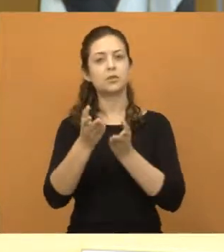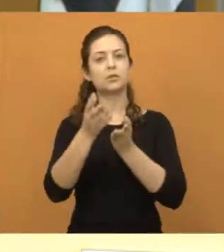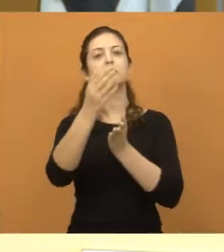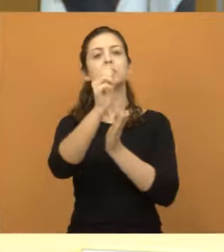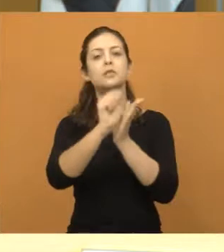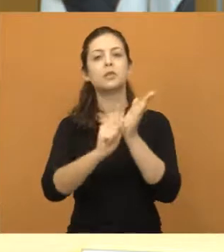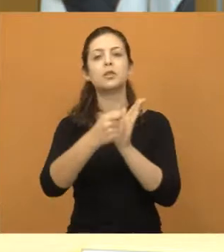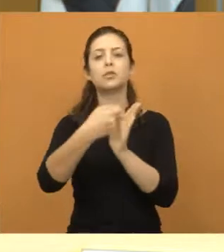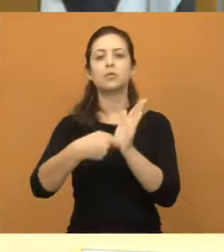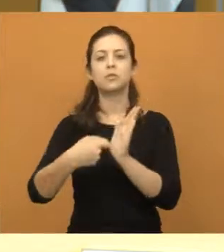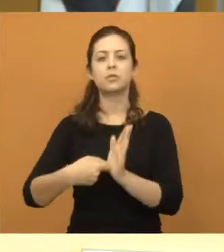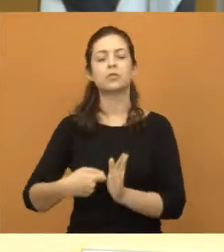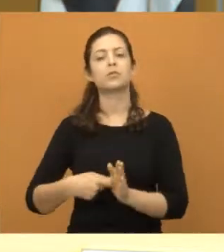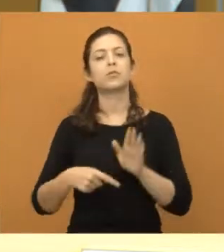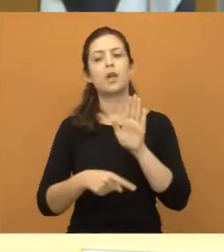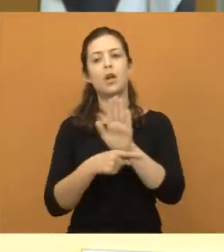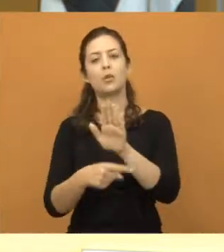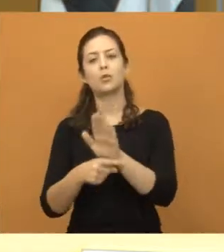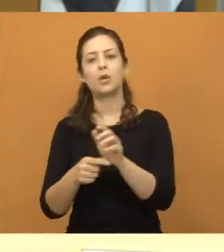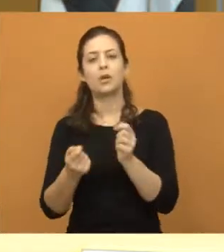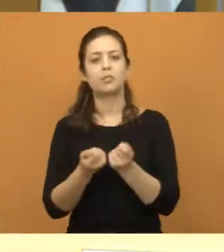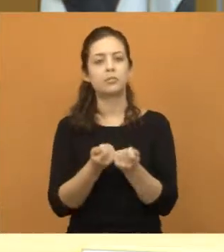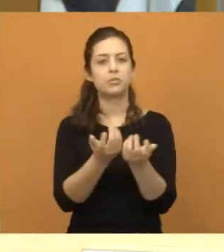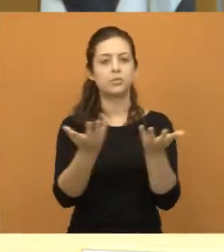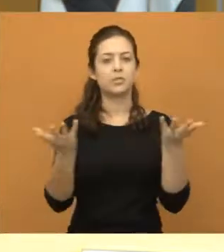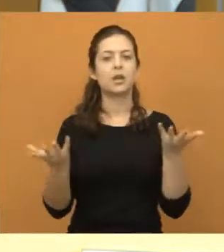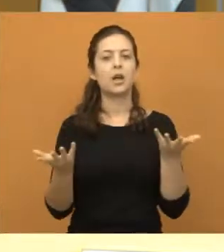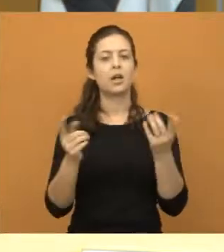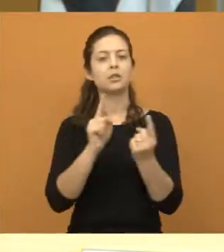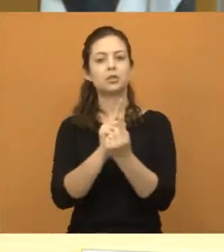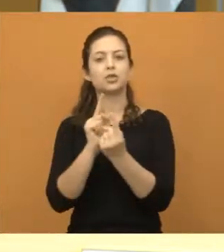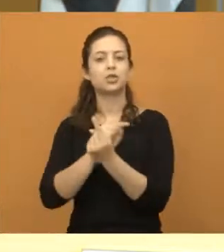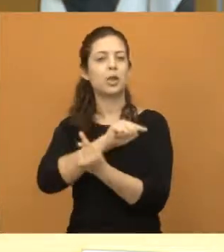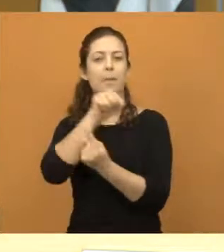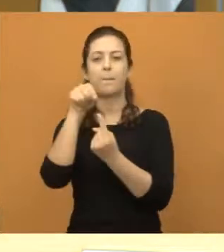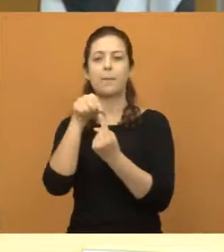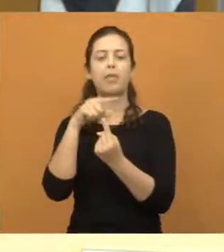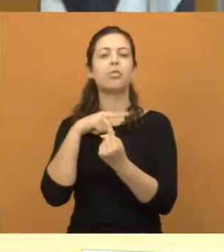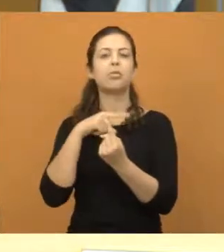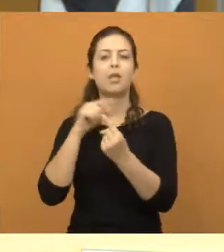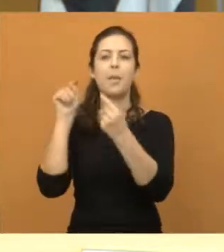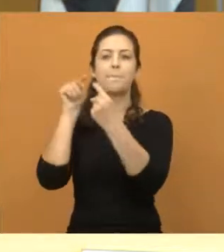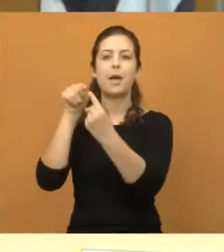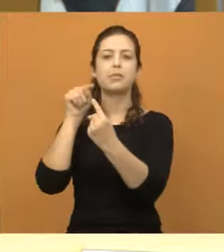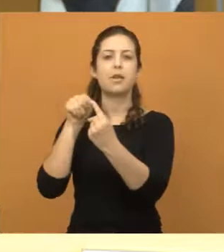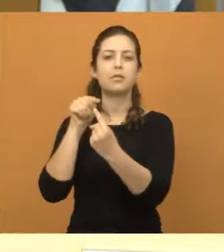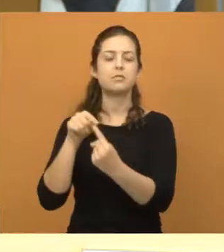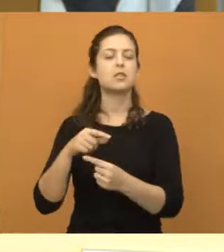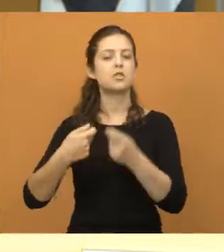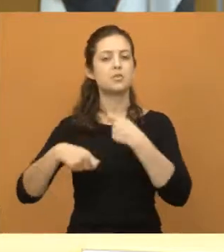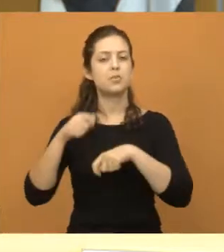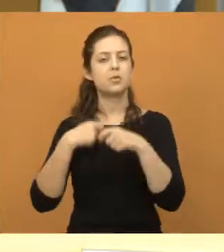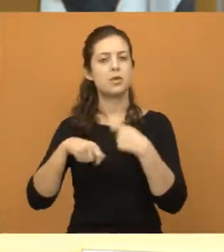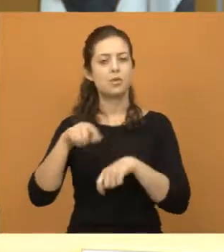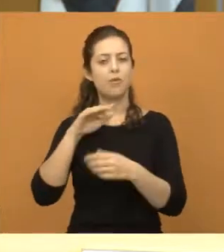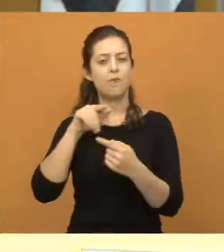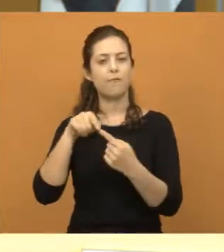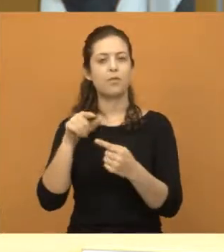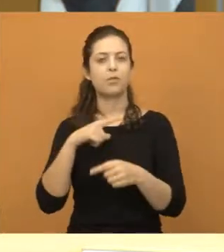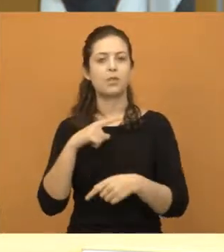contribuirá sensivelmente para o atendimento das metas traçadas pela administração.